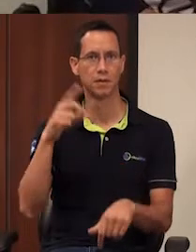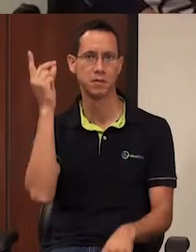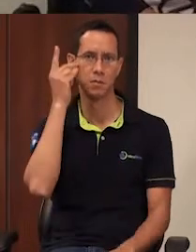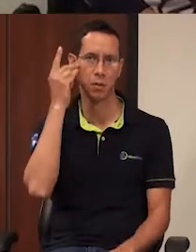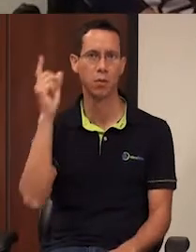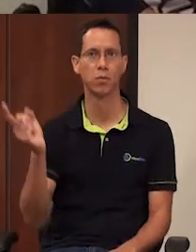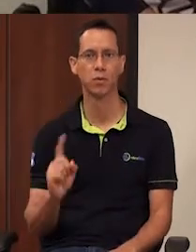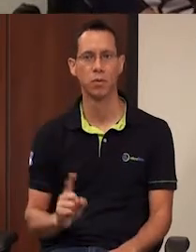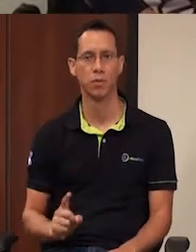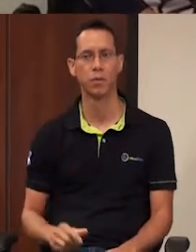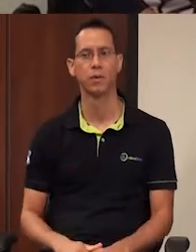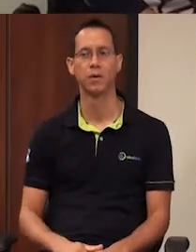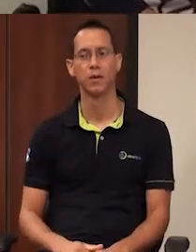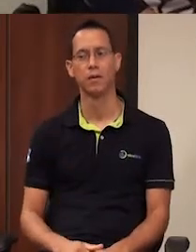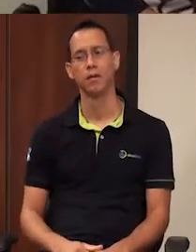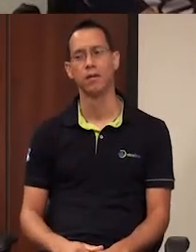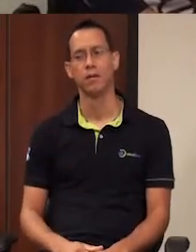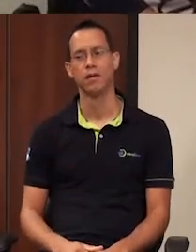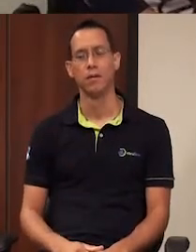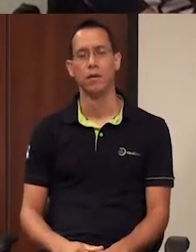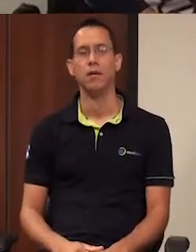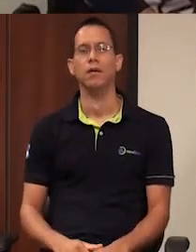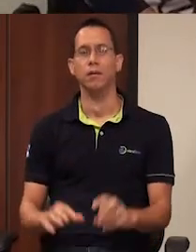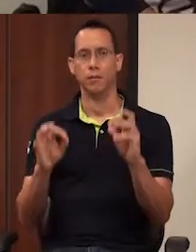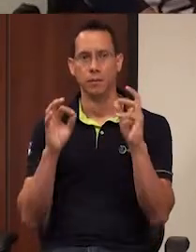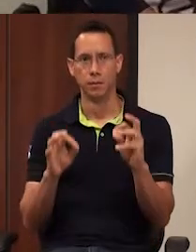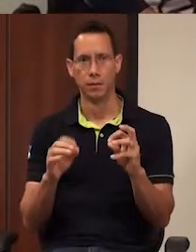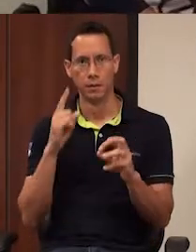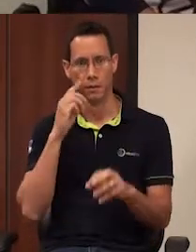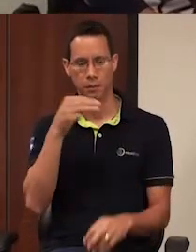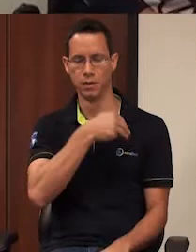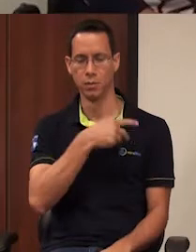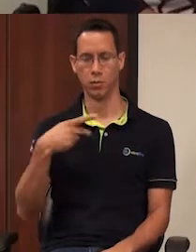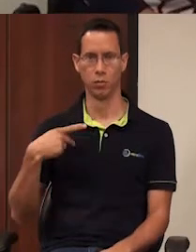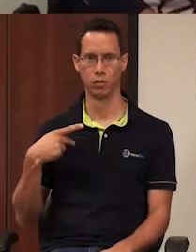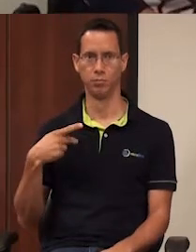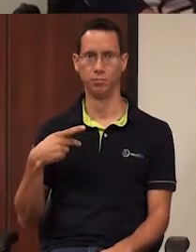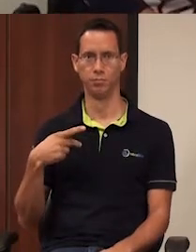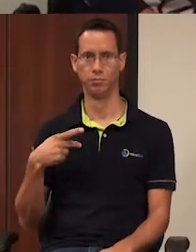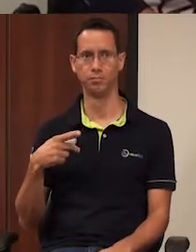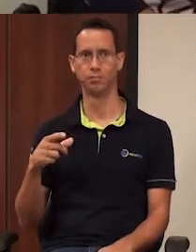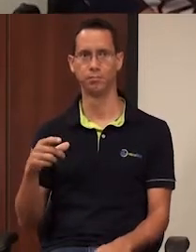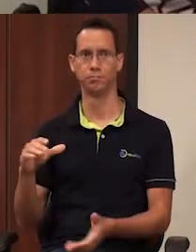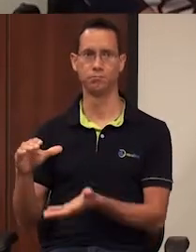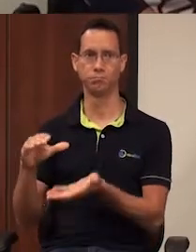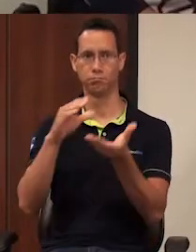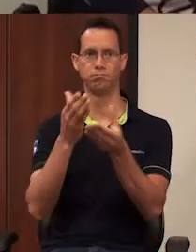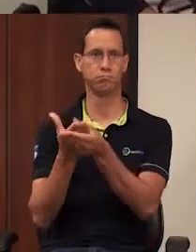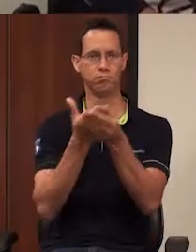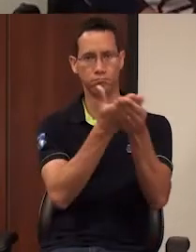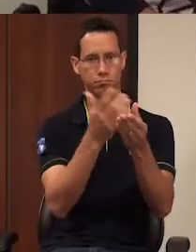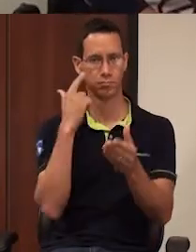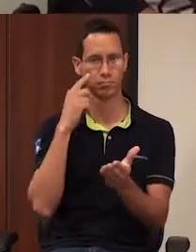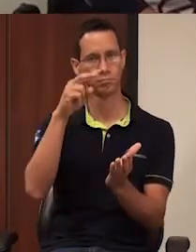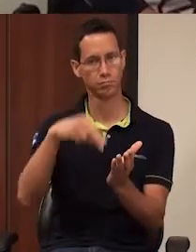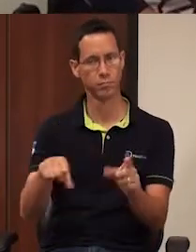não. Eles com certeza passam pelo Ministério Público, também aqui, principalmente